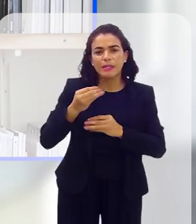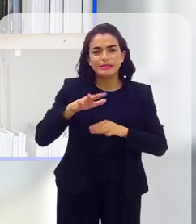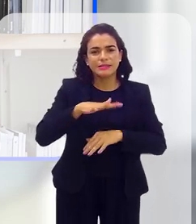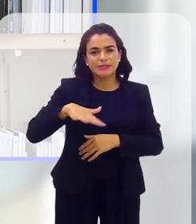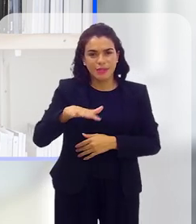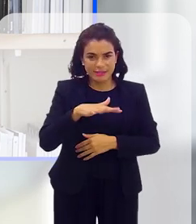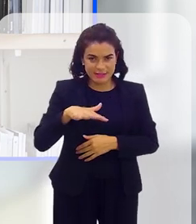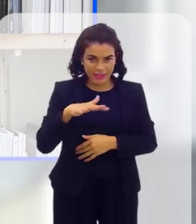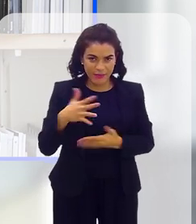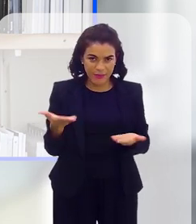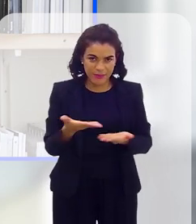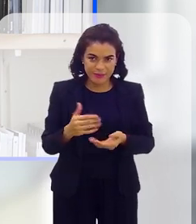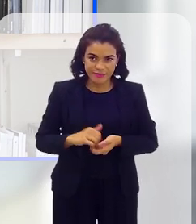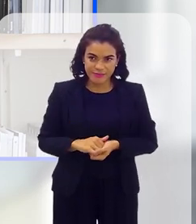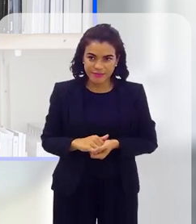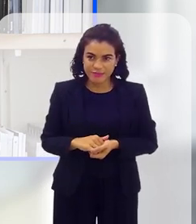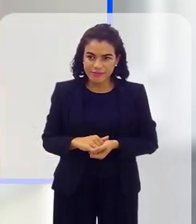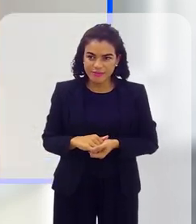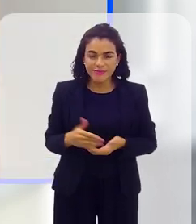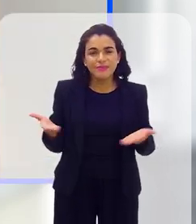enfim, como é que são essas questões hoje em dia